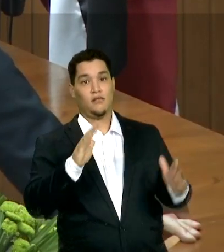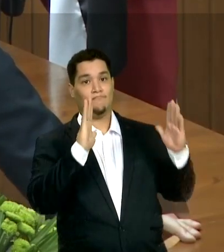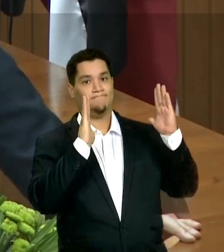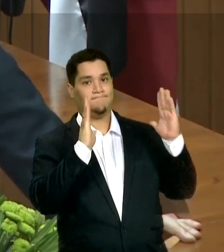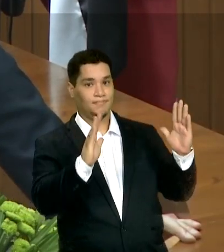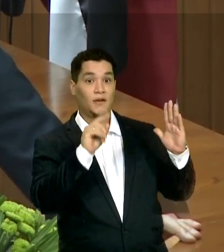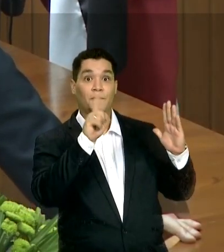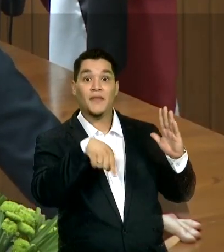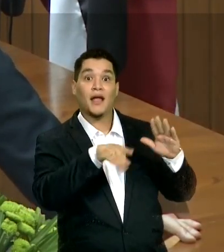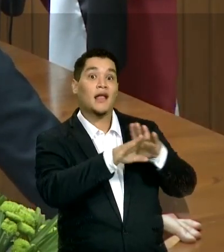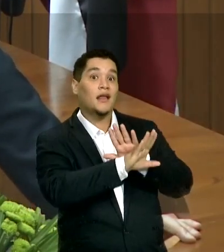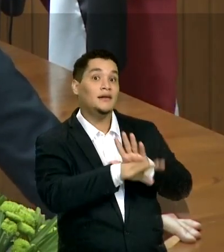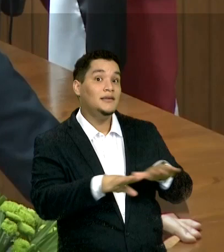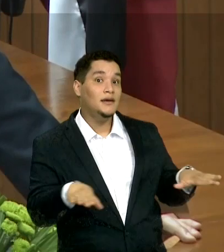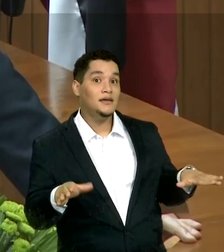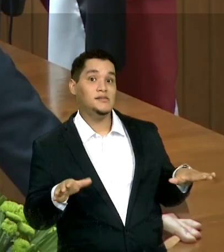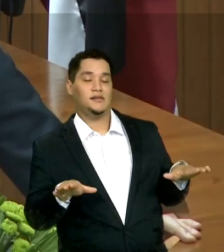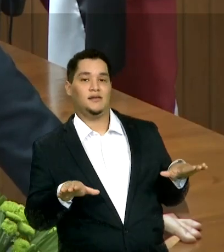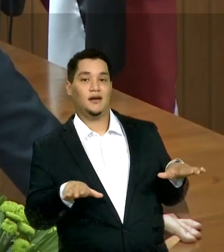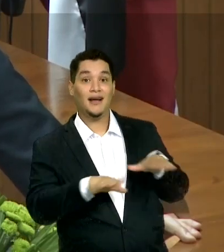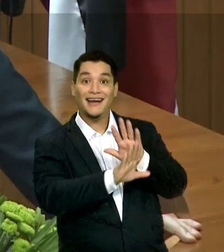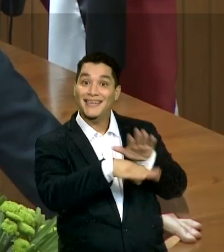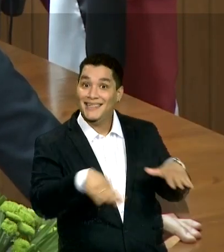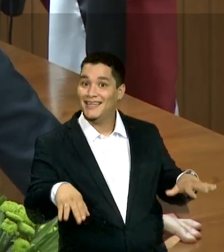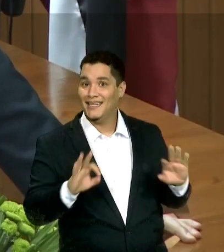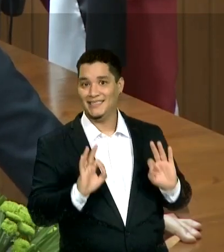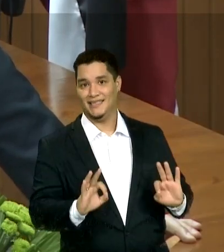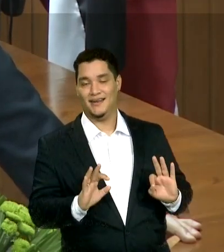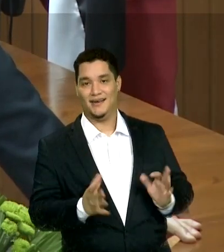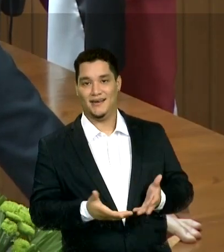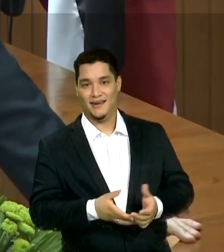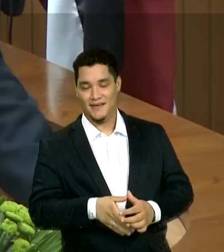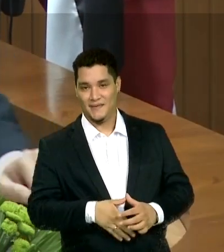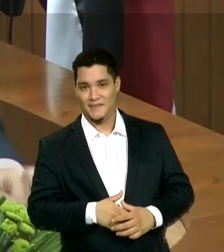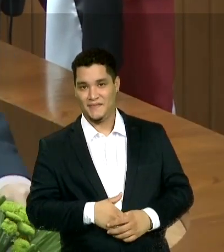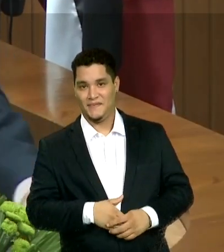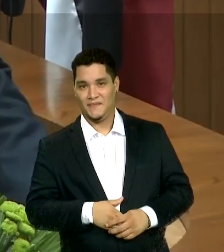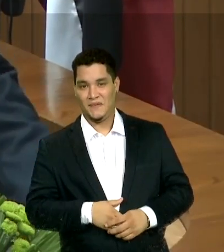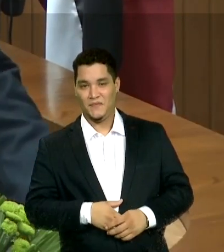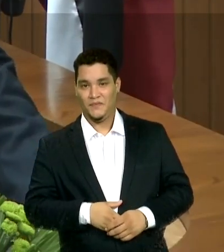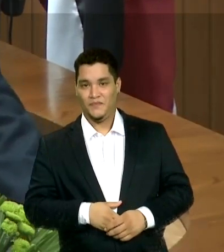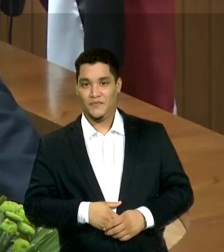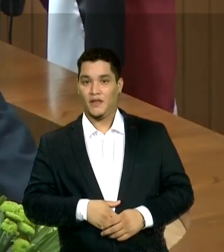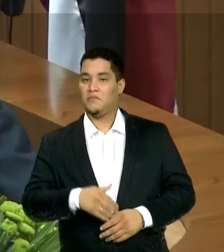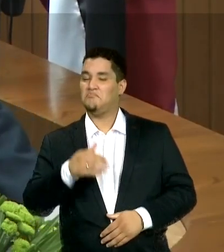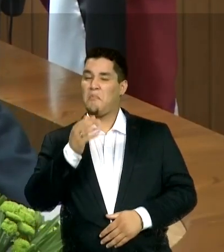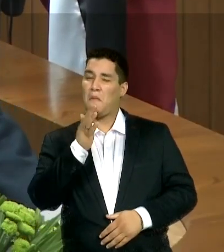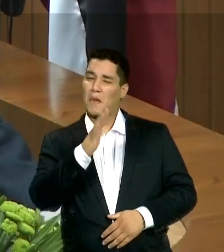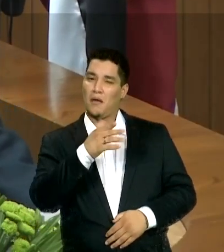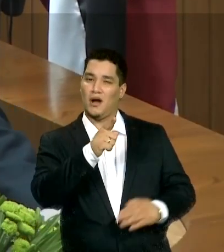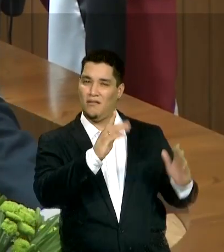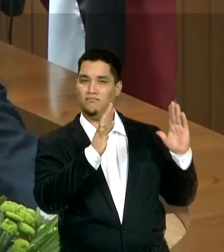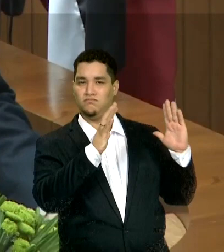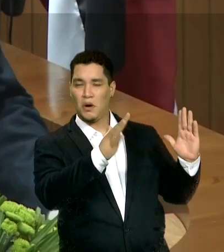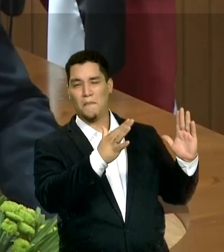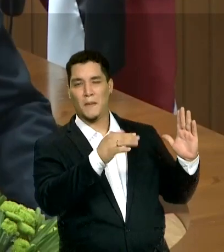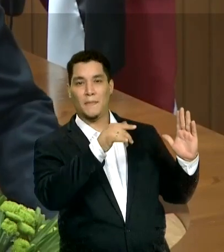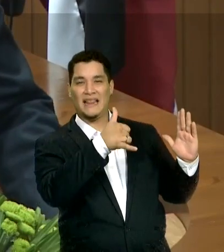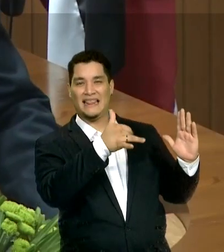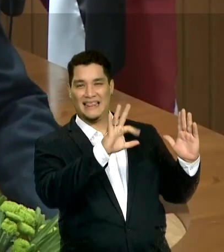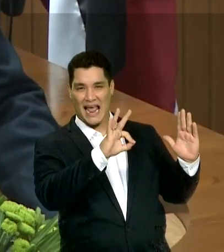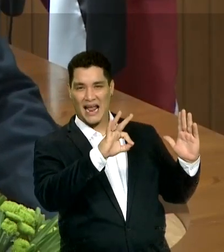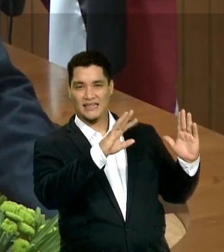São crianças. Crianças. De cada 10 crianças, 6